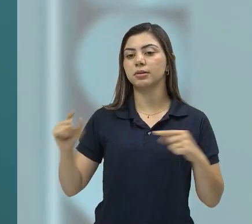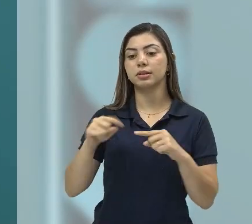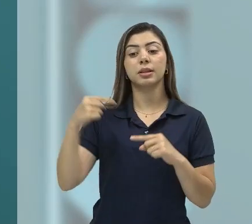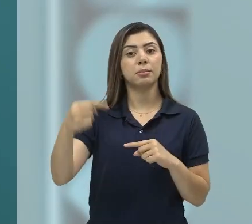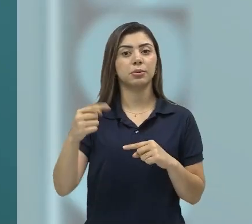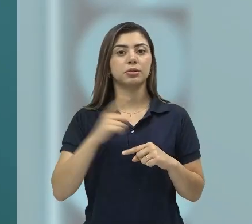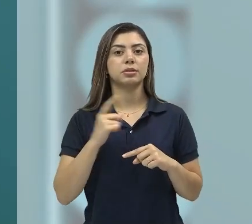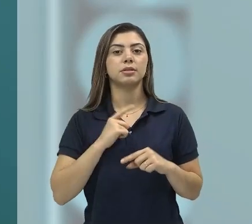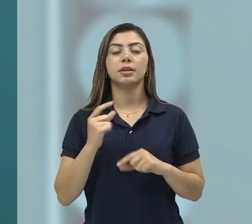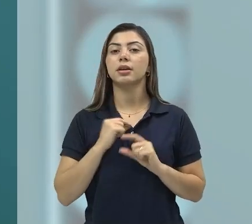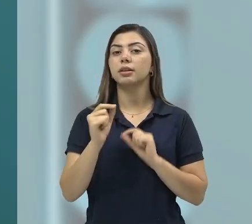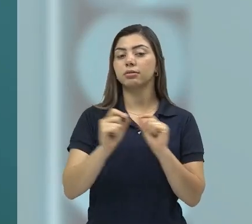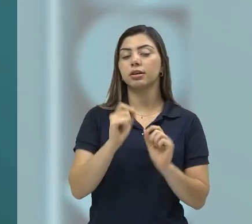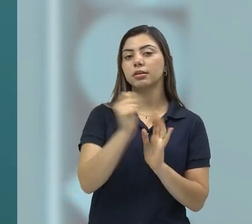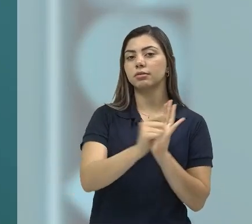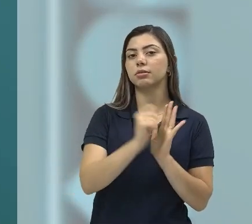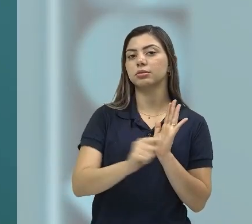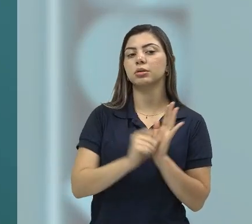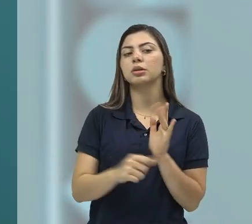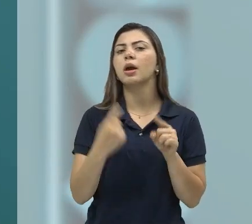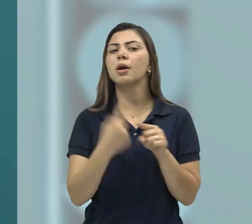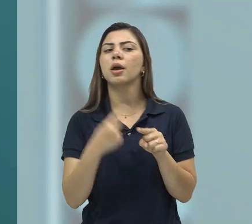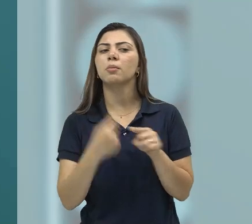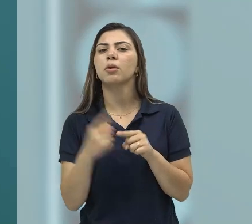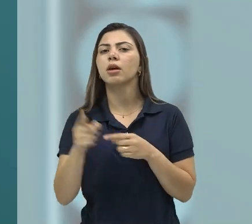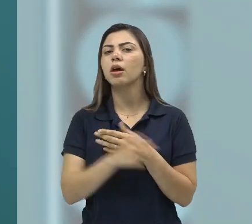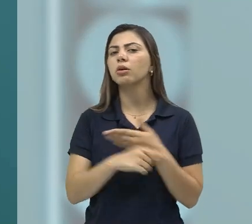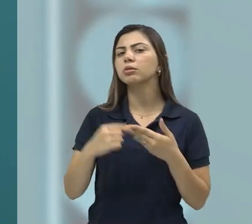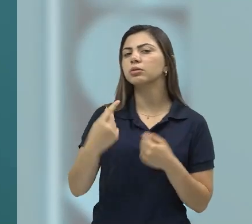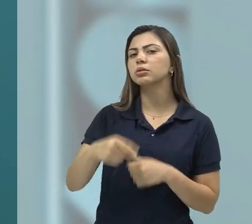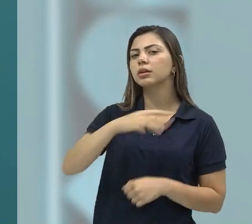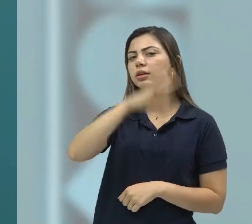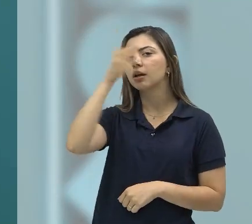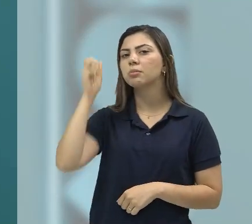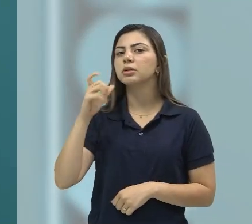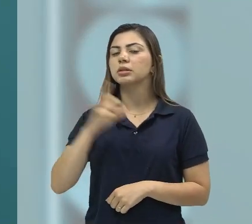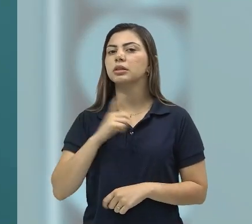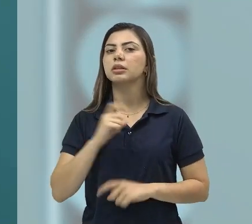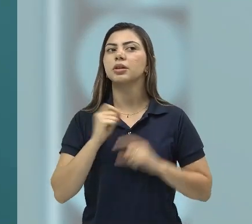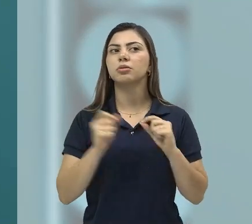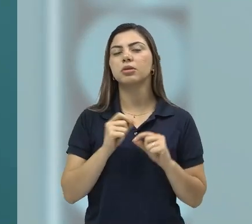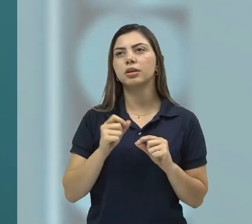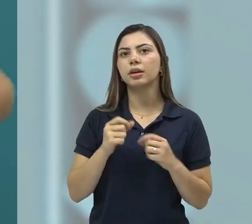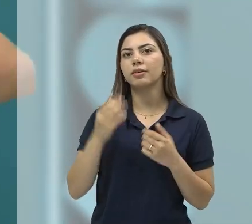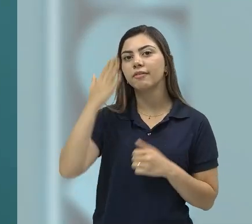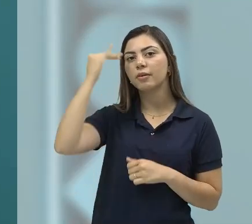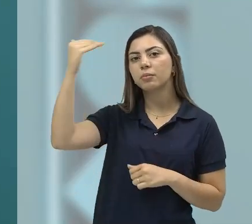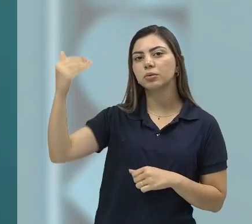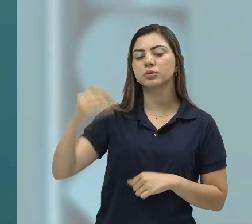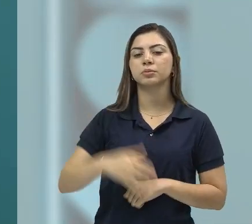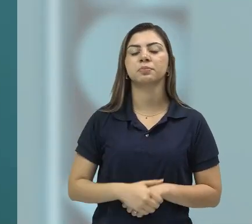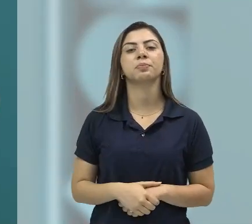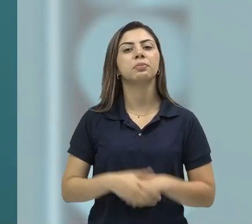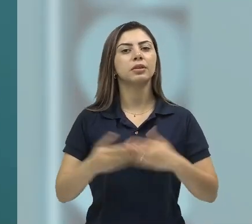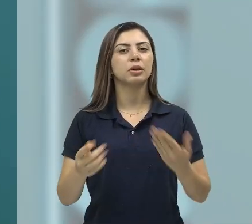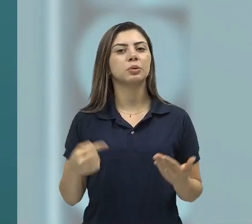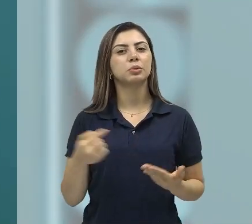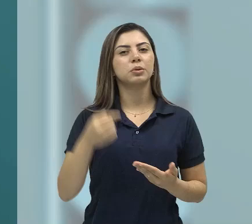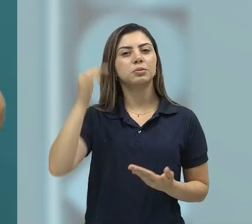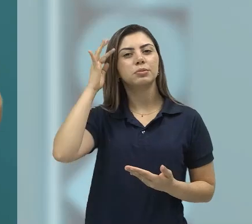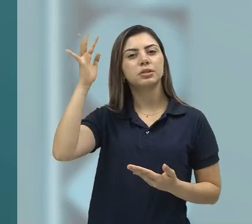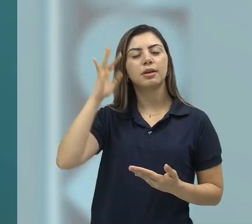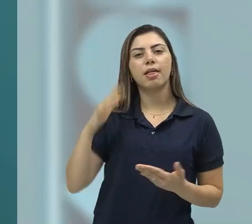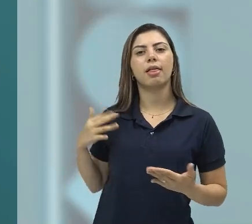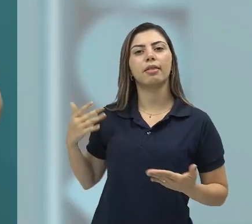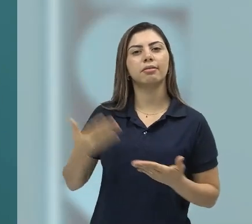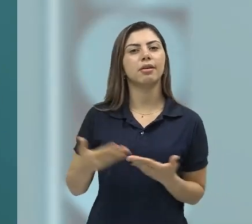estão nessas obras e por que esses autores do Amazonas ganham reconhecimento. Se a gente pensar, até hoje, mas a gente